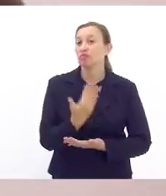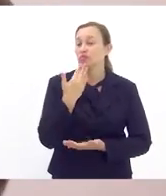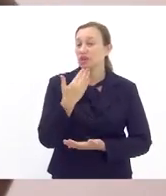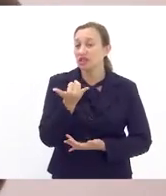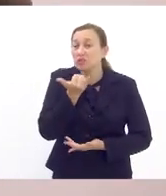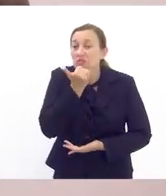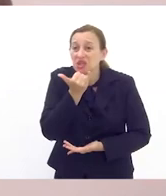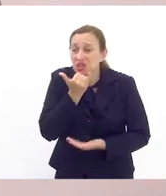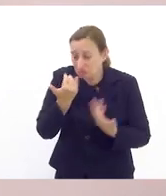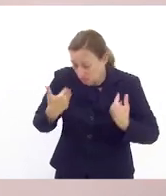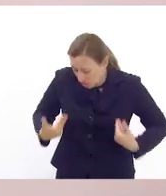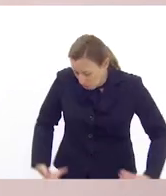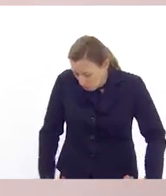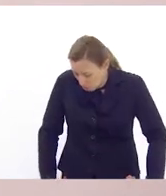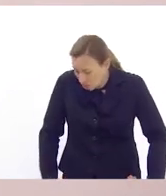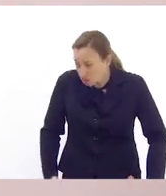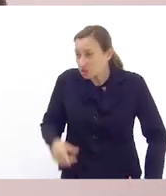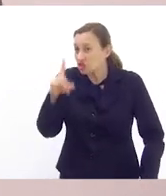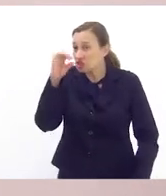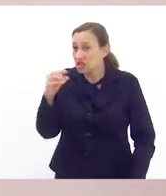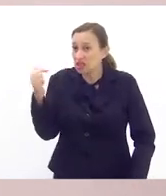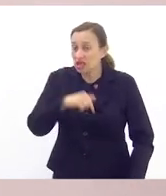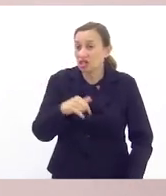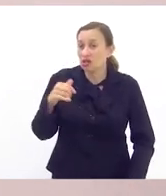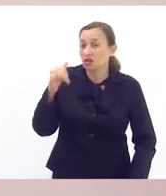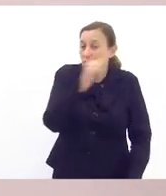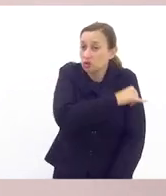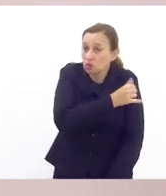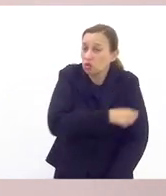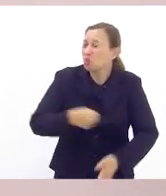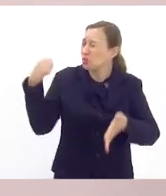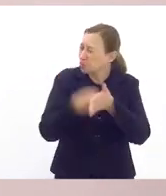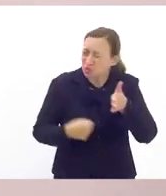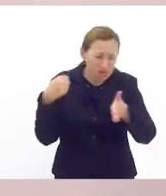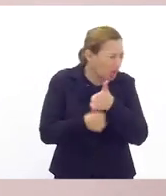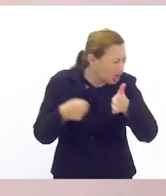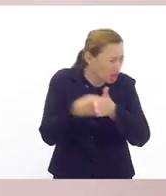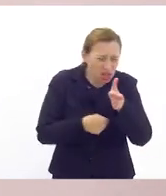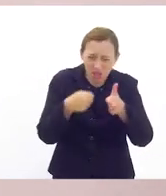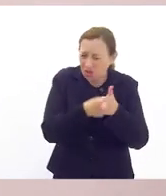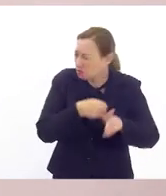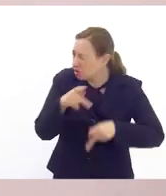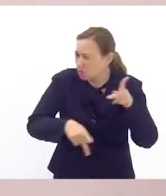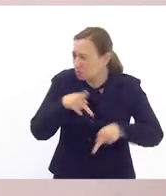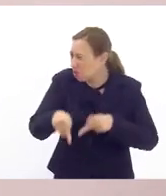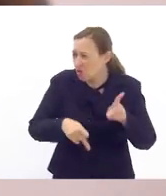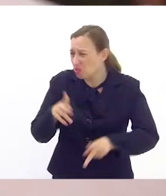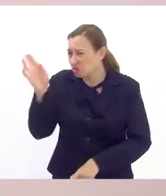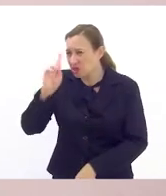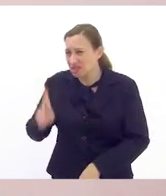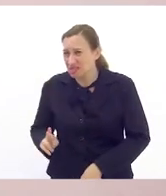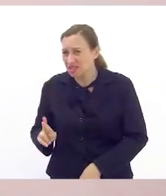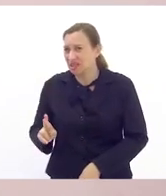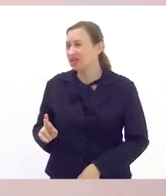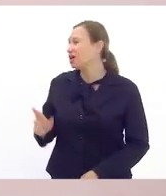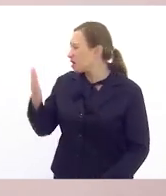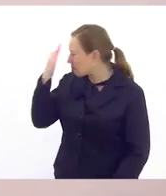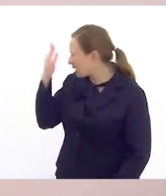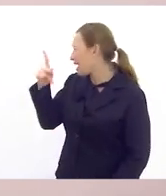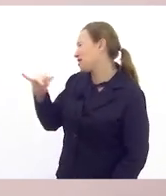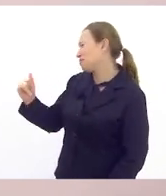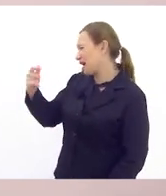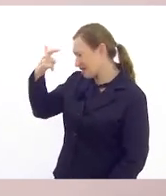perdão pelas minhas vestes tô desde cedo aqui no Rio lutando buscando pelo nosso povo de Resende seu trabalhador obrigado pai obrigado